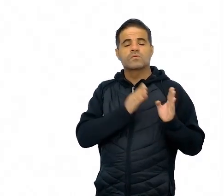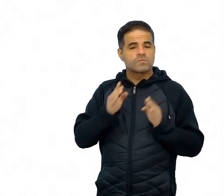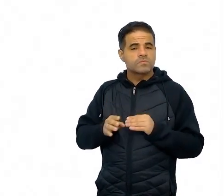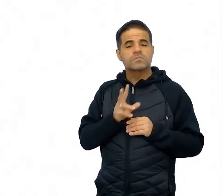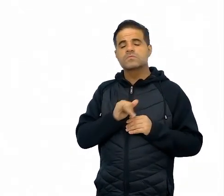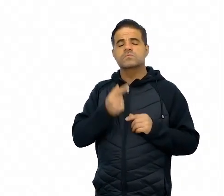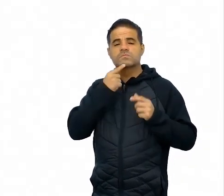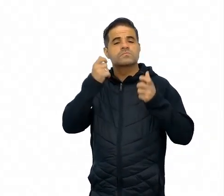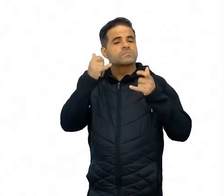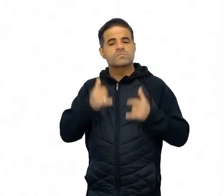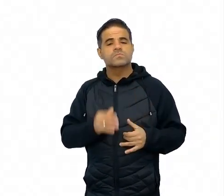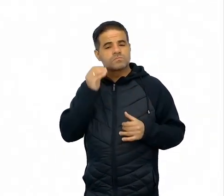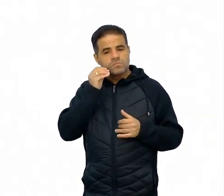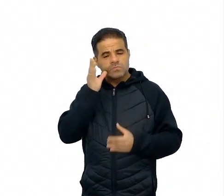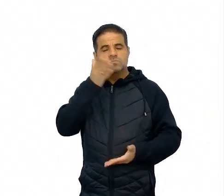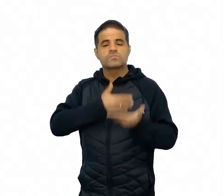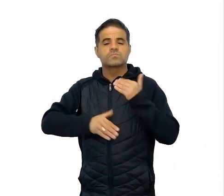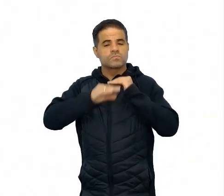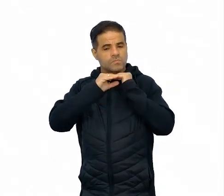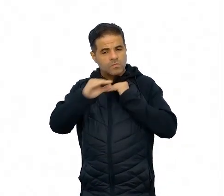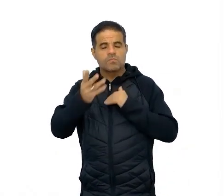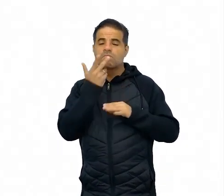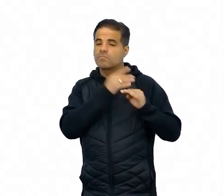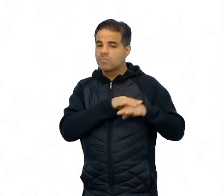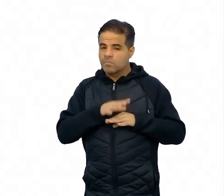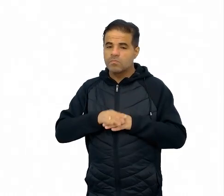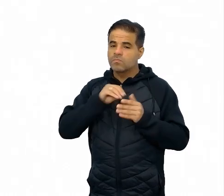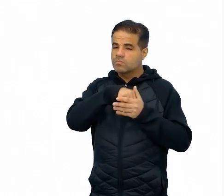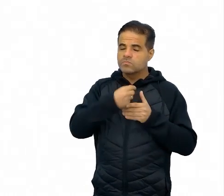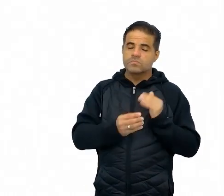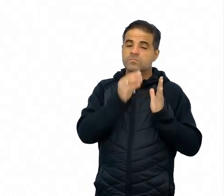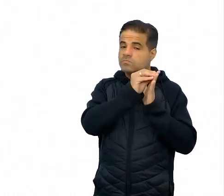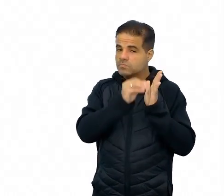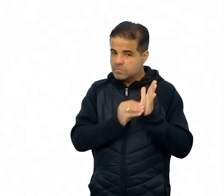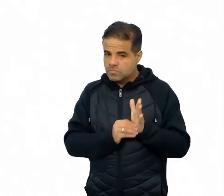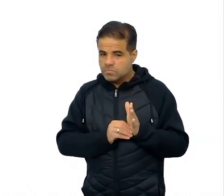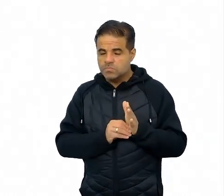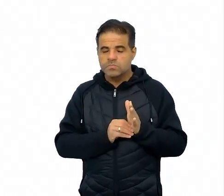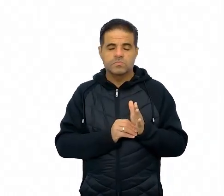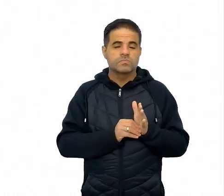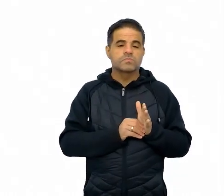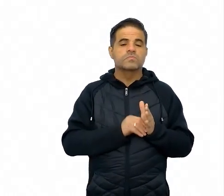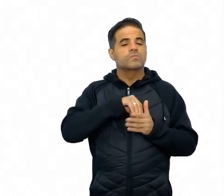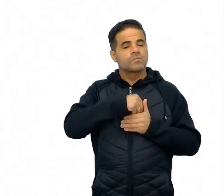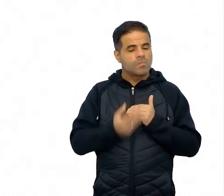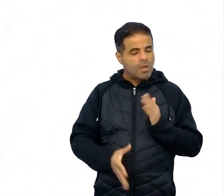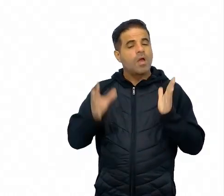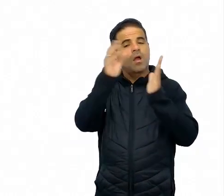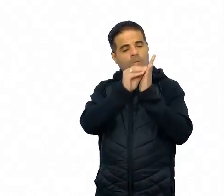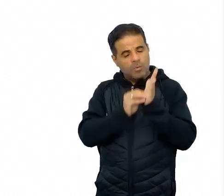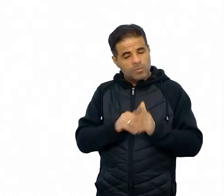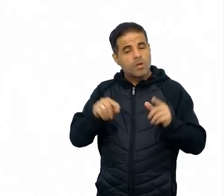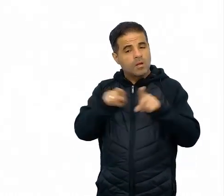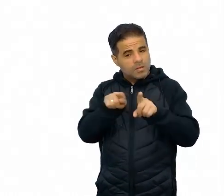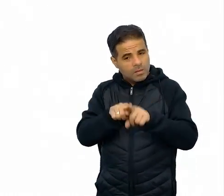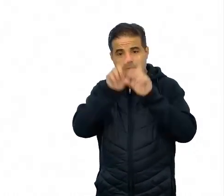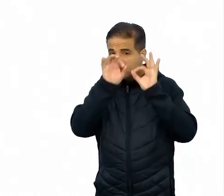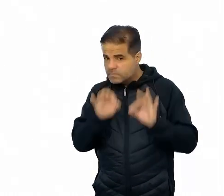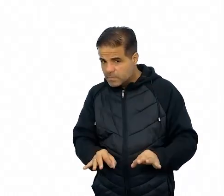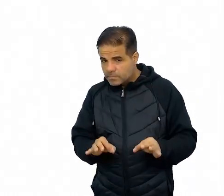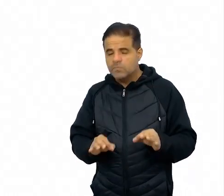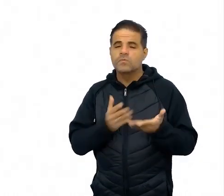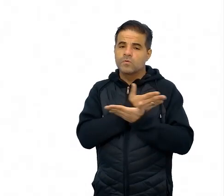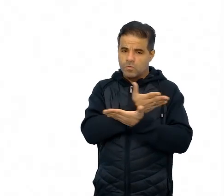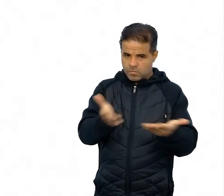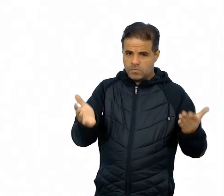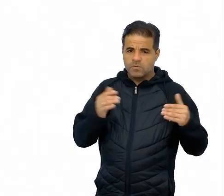vamos estar falando do conhecimento horizontal matemático do conteúdo e do currículo, tá certo?